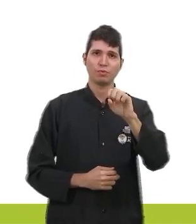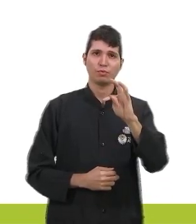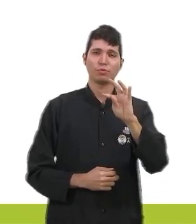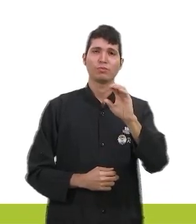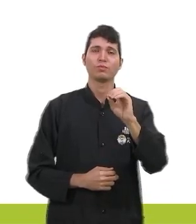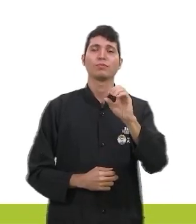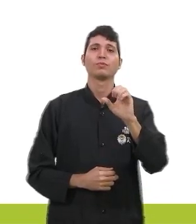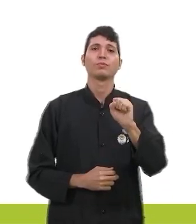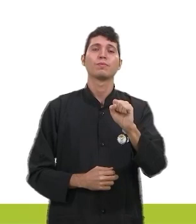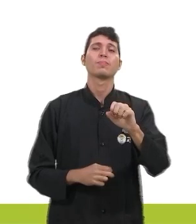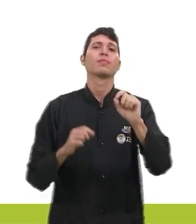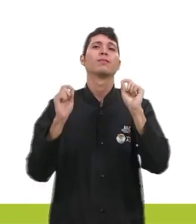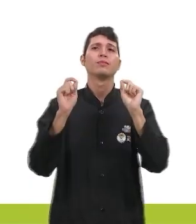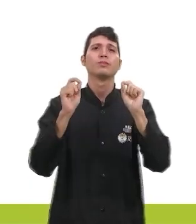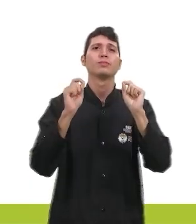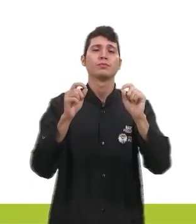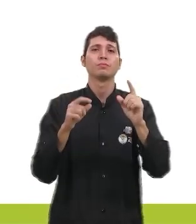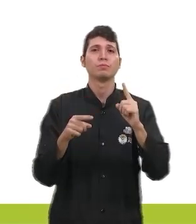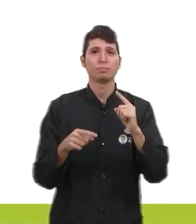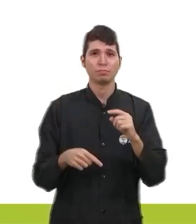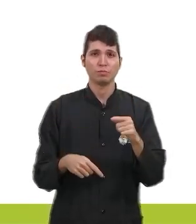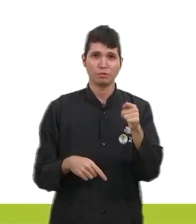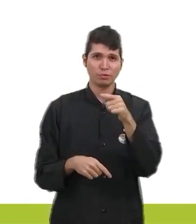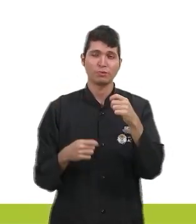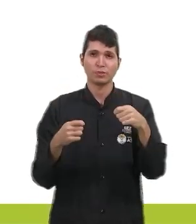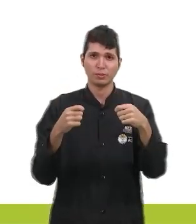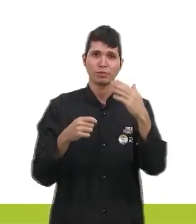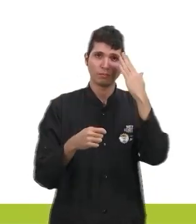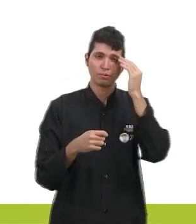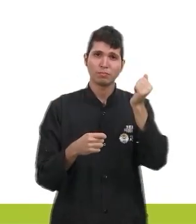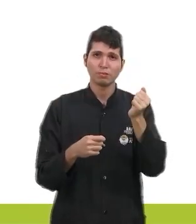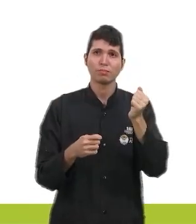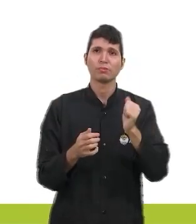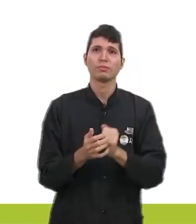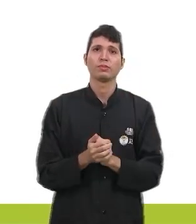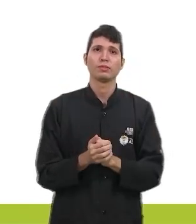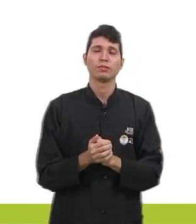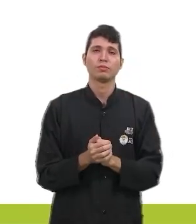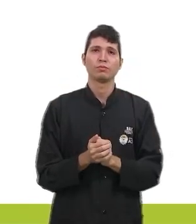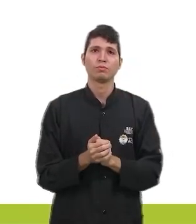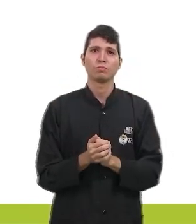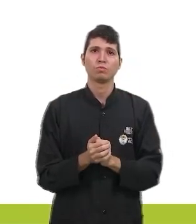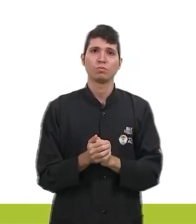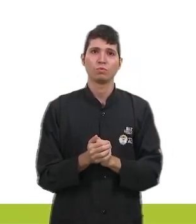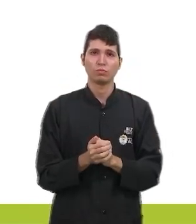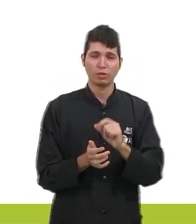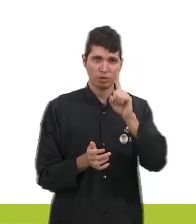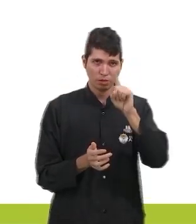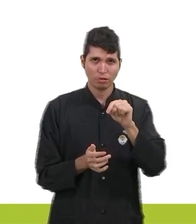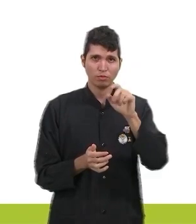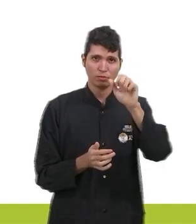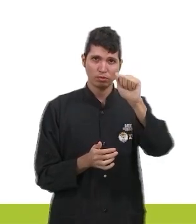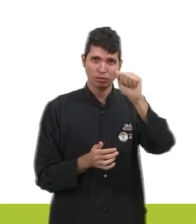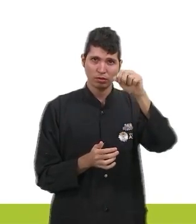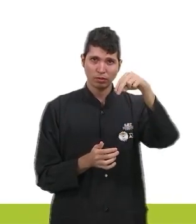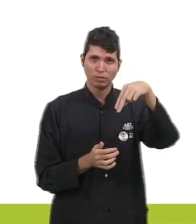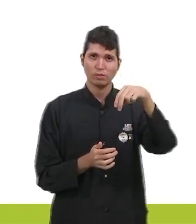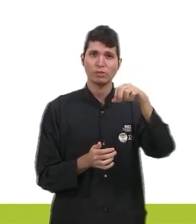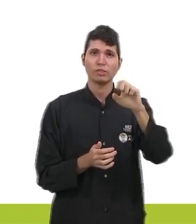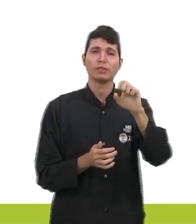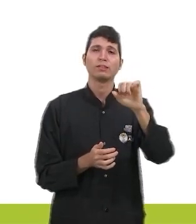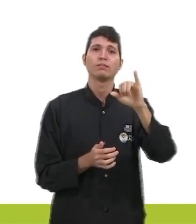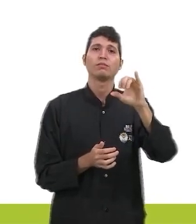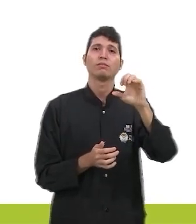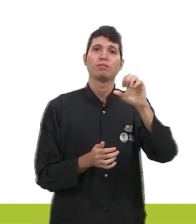pessoal? Porque é uma das coisas que mais aparece nas questões, que são os anéis benzênicos, que são os compostos aromáticos. A gente